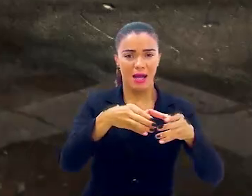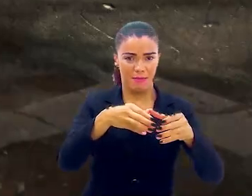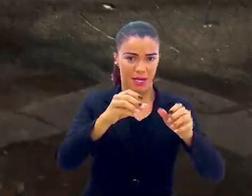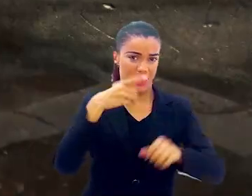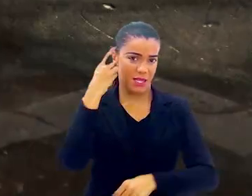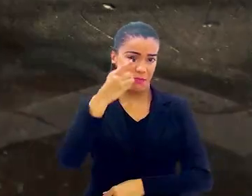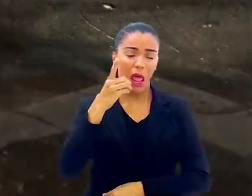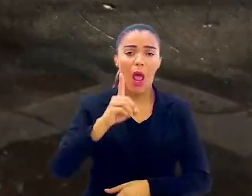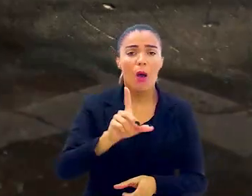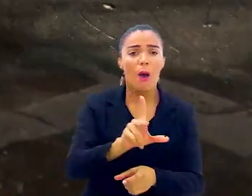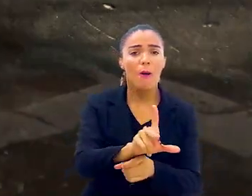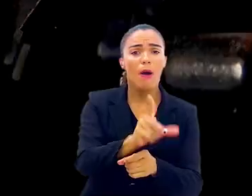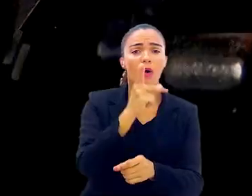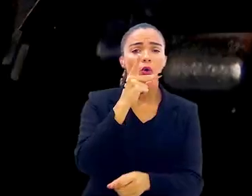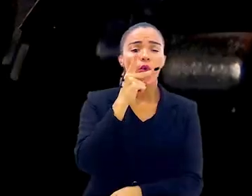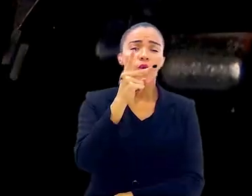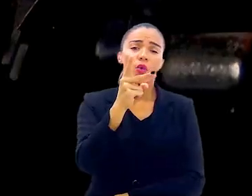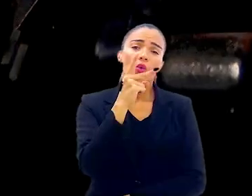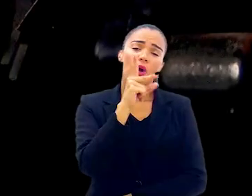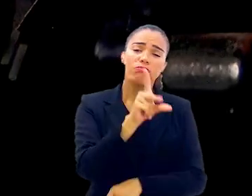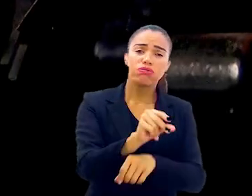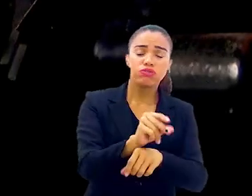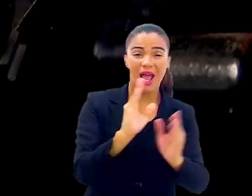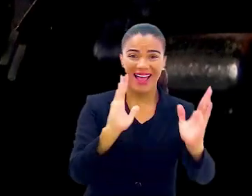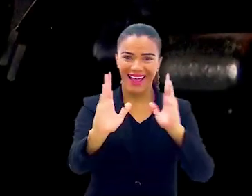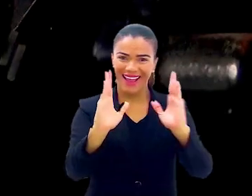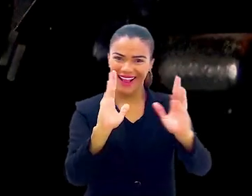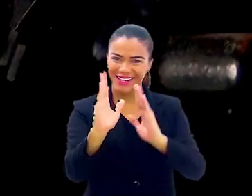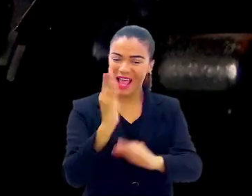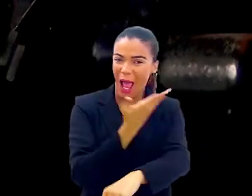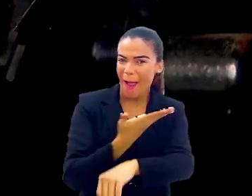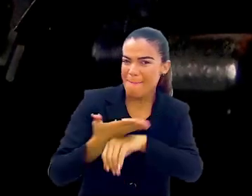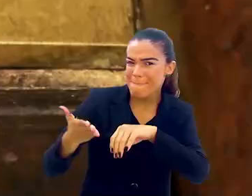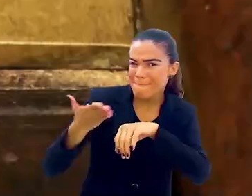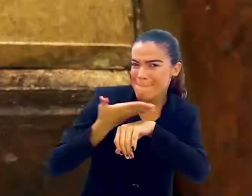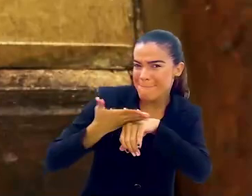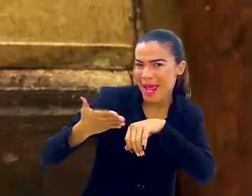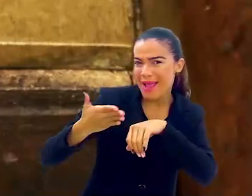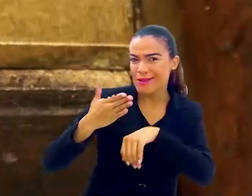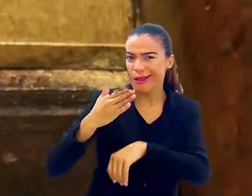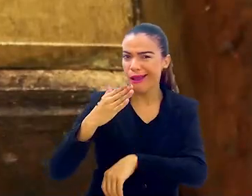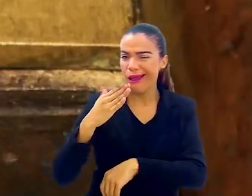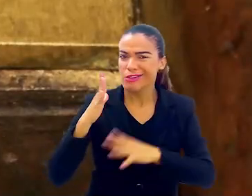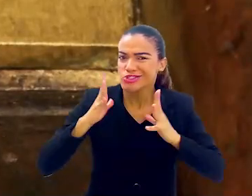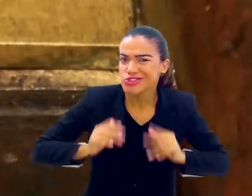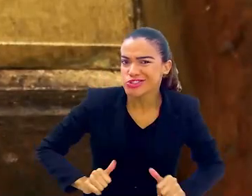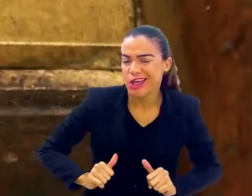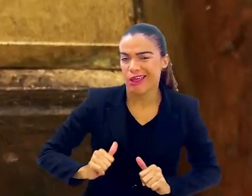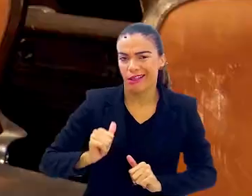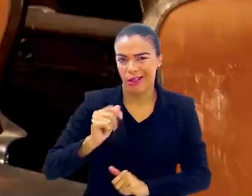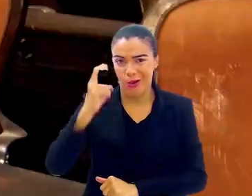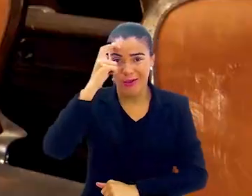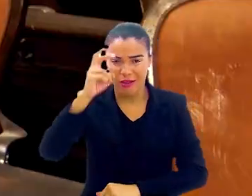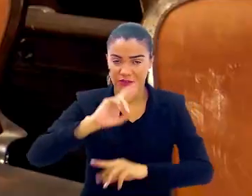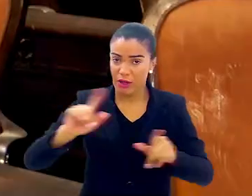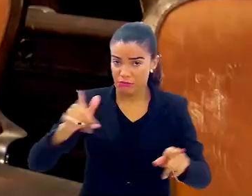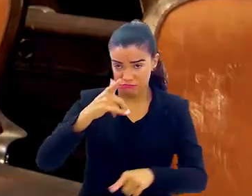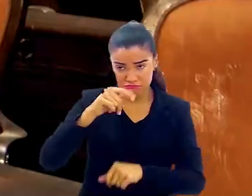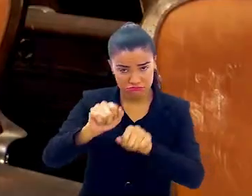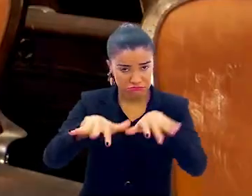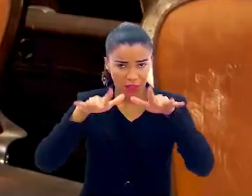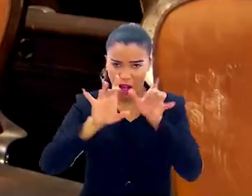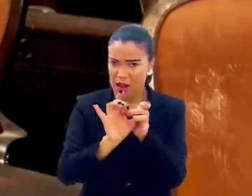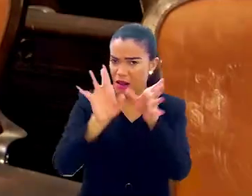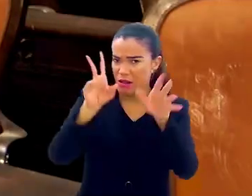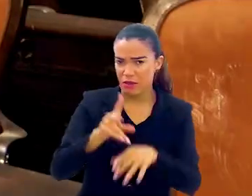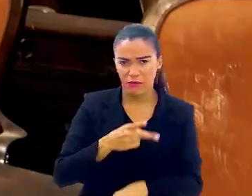simples cavidade, é um cinzeiro, que remete a um período que as práticas culturais eram diferentes, as práticas higiênicas eram diferentes. Os parlamentares podiam